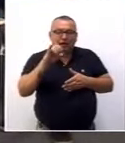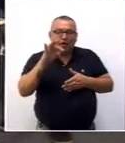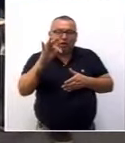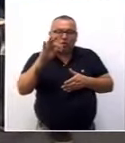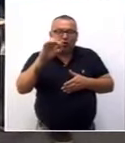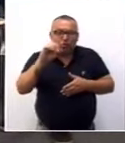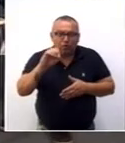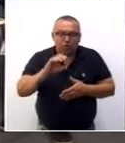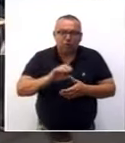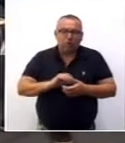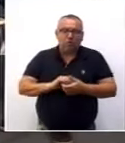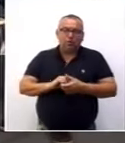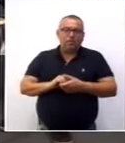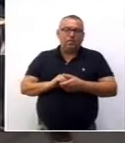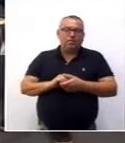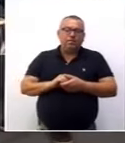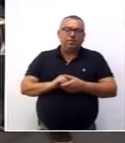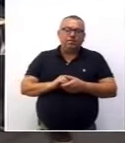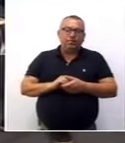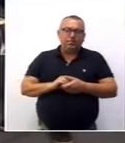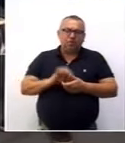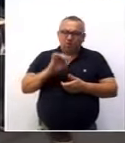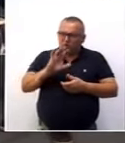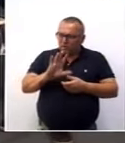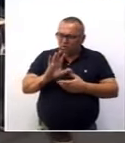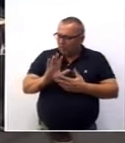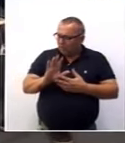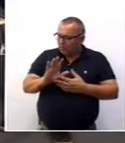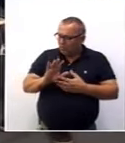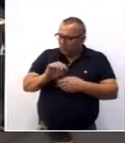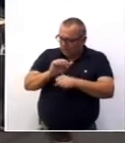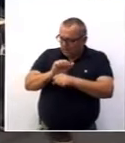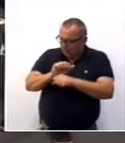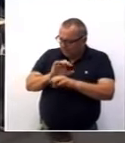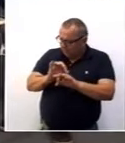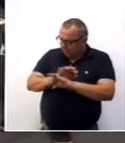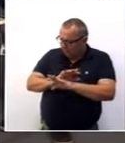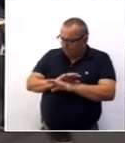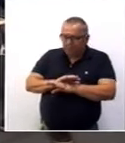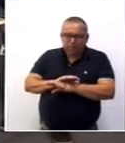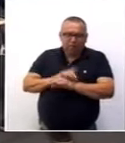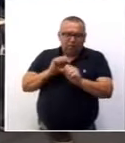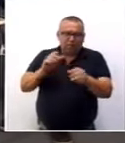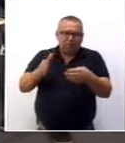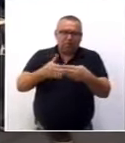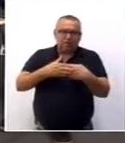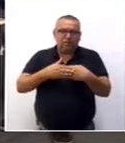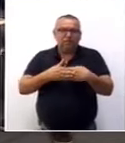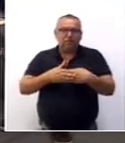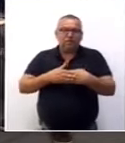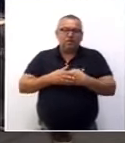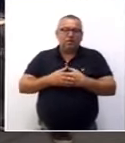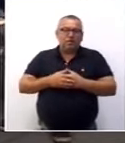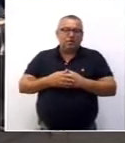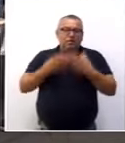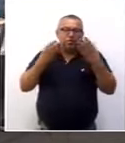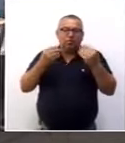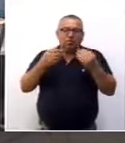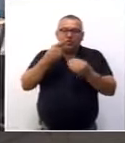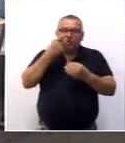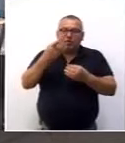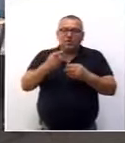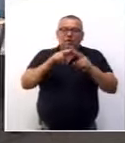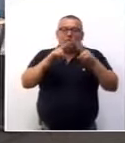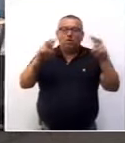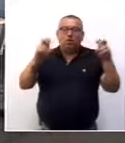mais? É isso aí, galera. Só isso? Paramos nisso? Posso fechar? Muitos estão dizendo